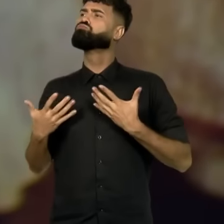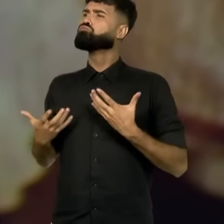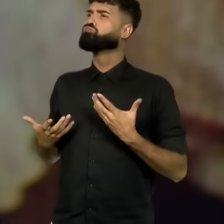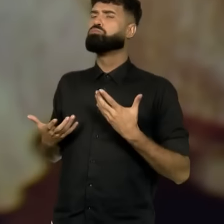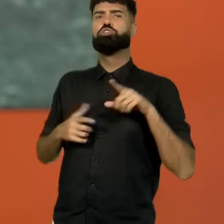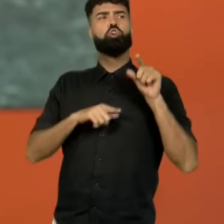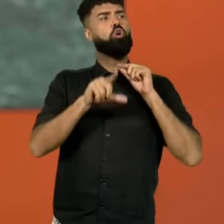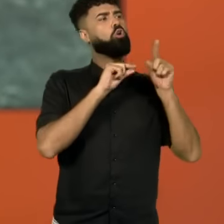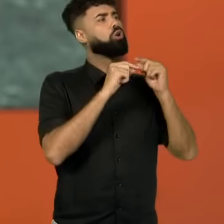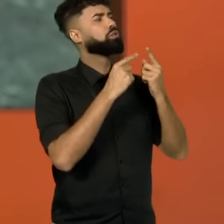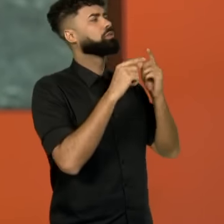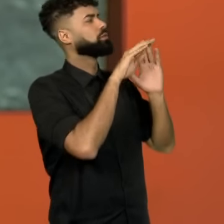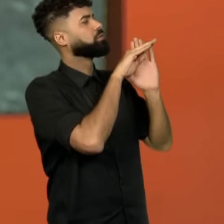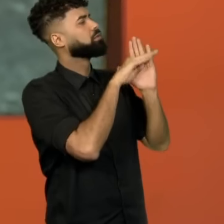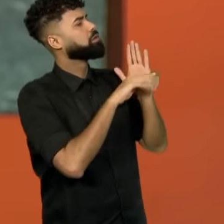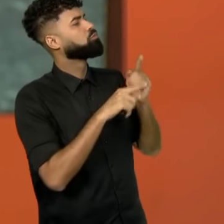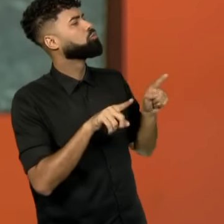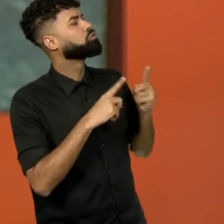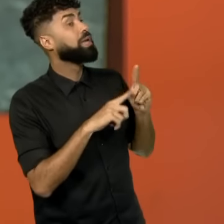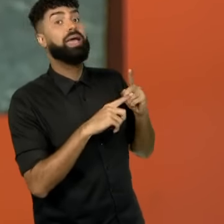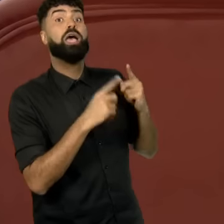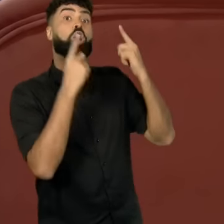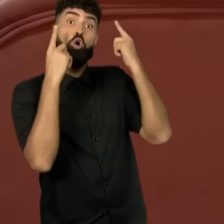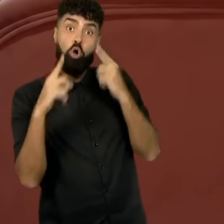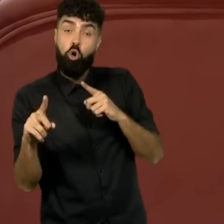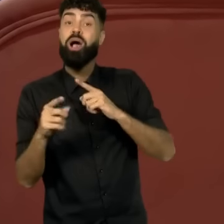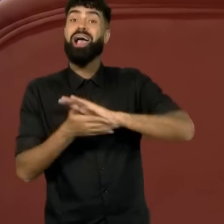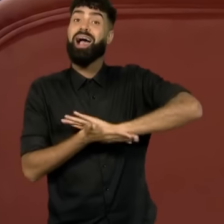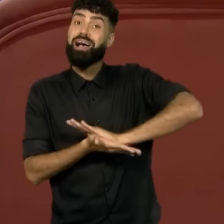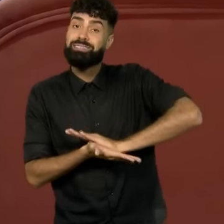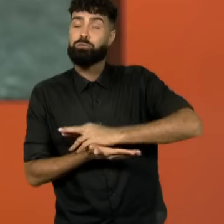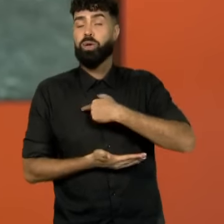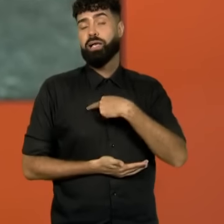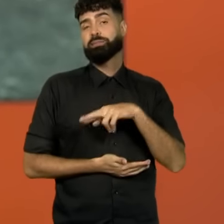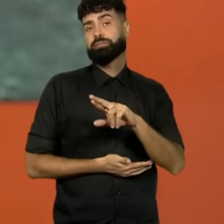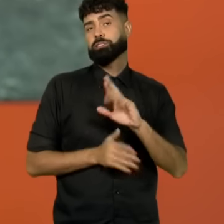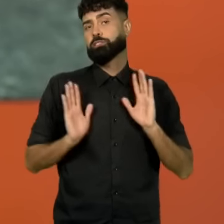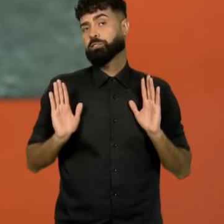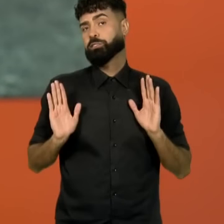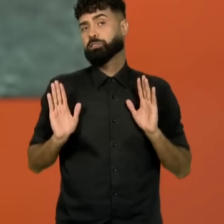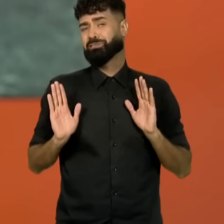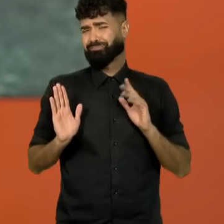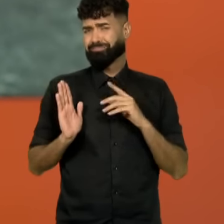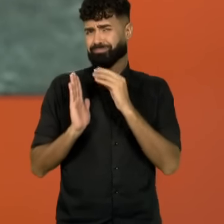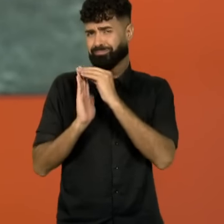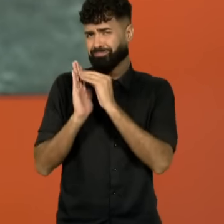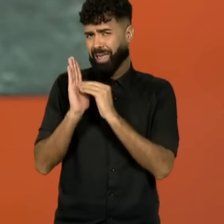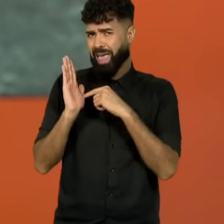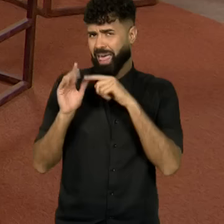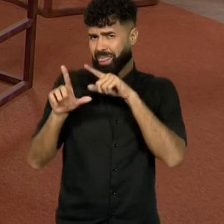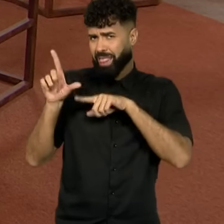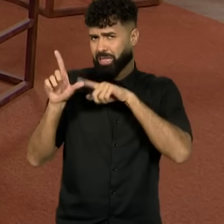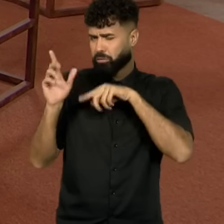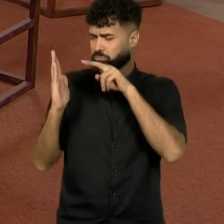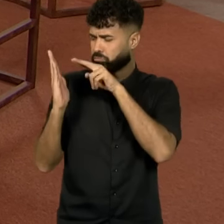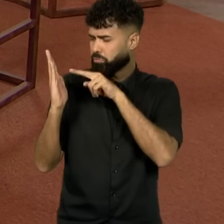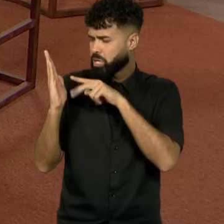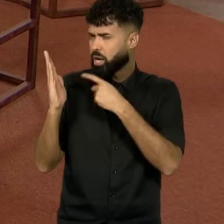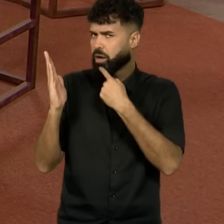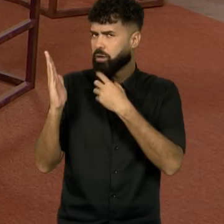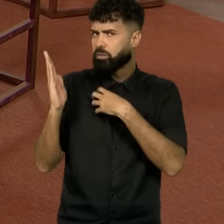escolha do repertório, contra o racismo religioso. Sim. Né? Isso é evidente em todas quase as canções. Todas as em quase todas as discografias dela,